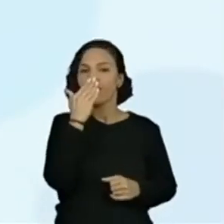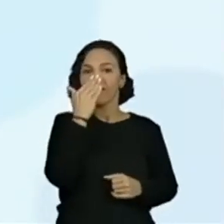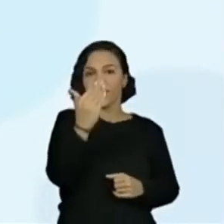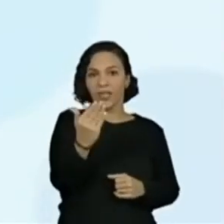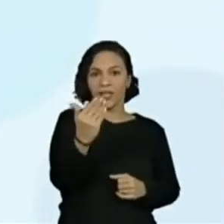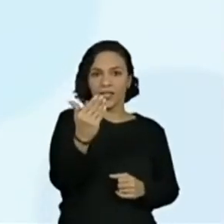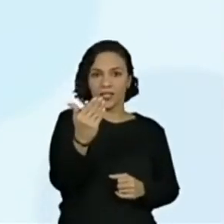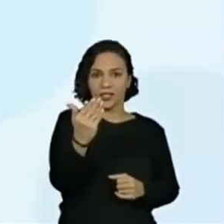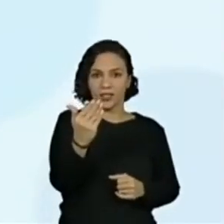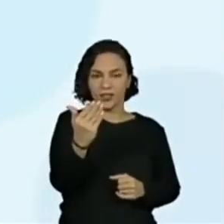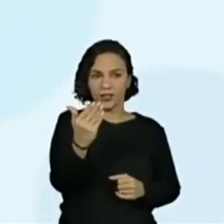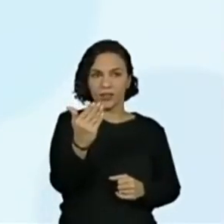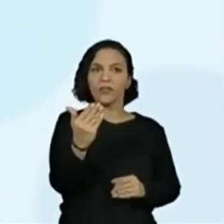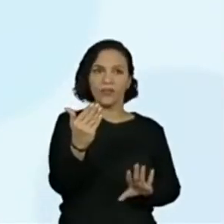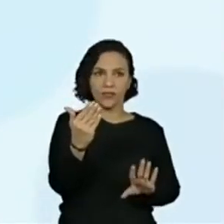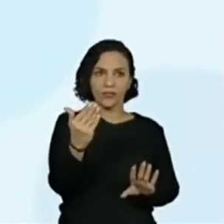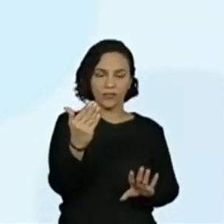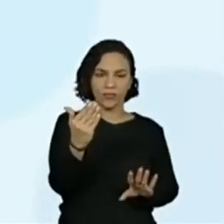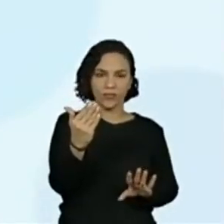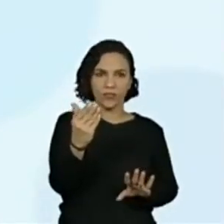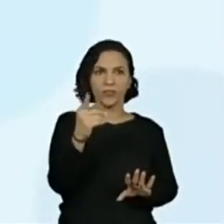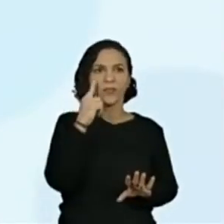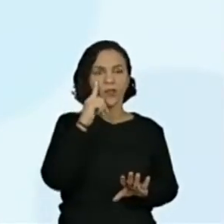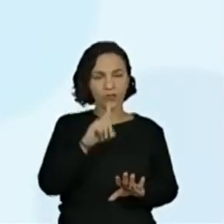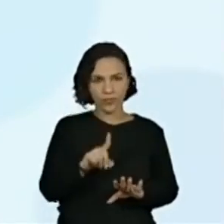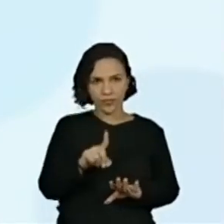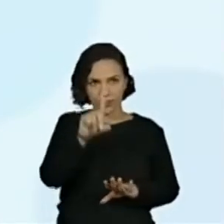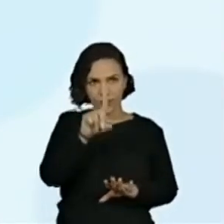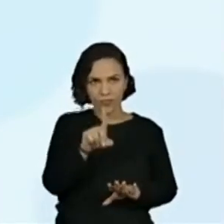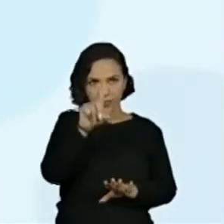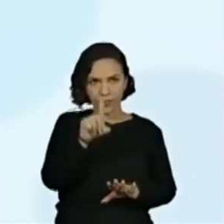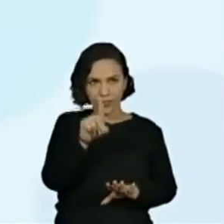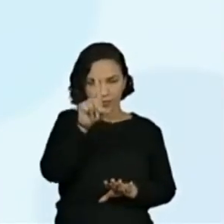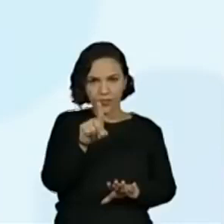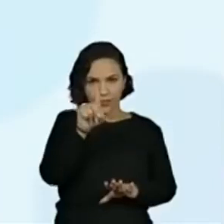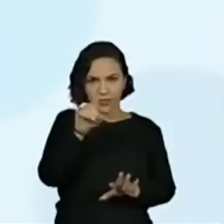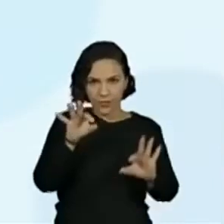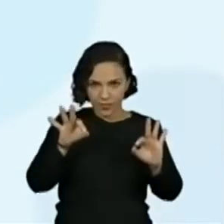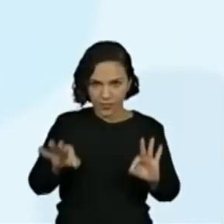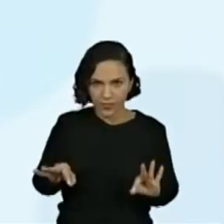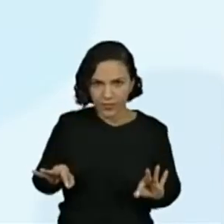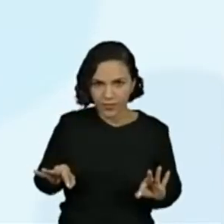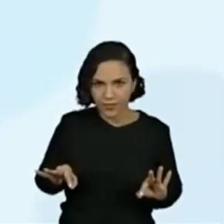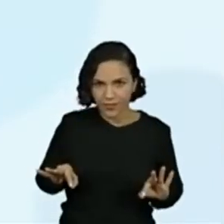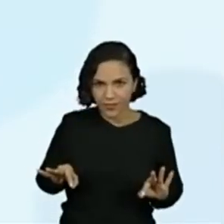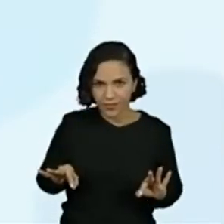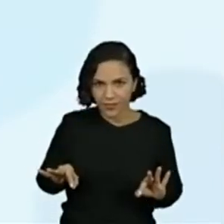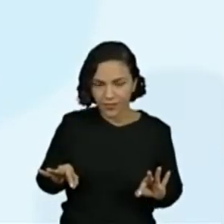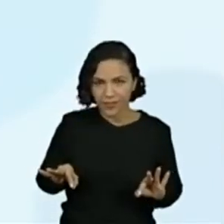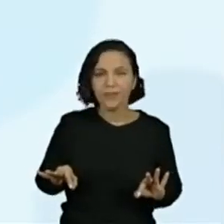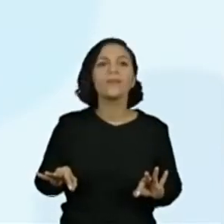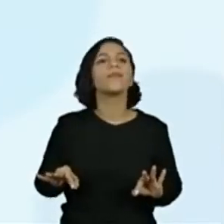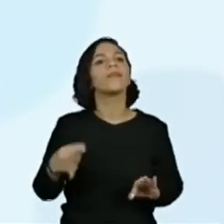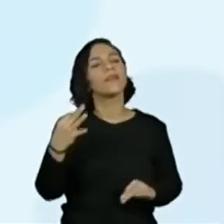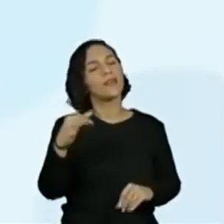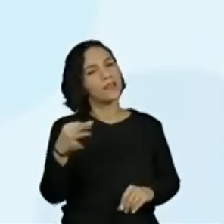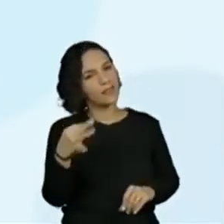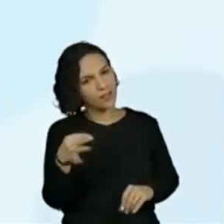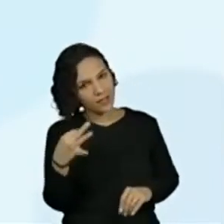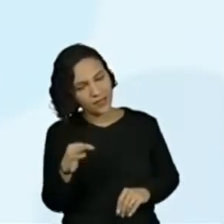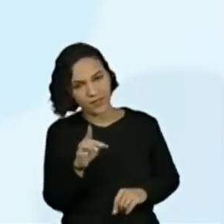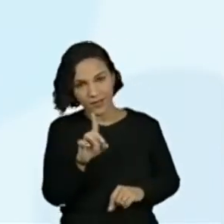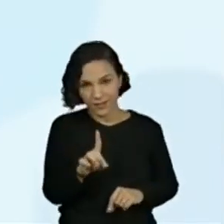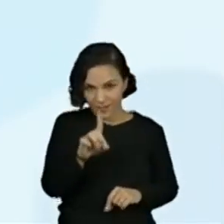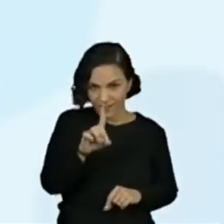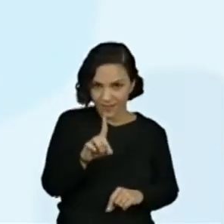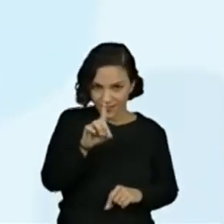para frente, isso. A setinha para frente, olha, eles vão estar olhando para cá. É isso? A minha seta aqui, isso horrível. Isso mesmo. Eles vão estar olhando para